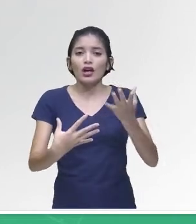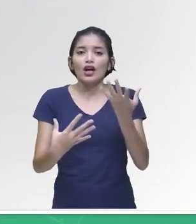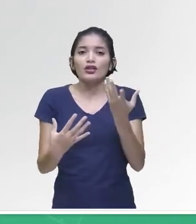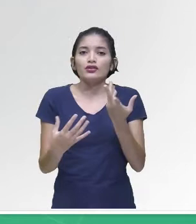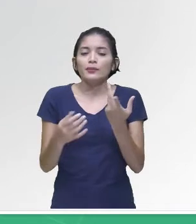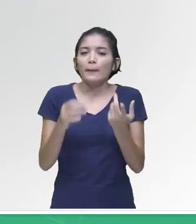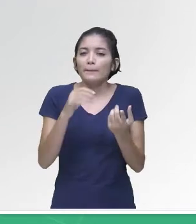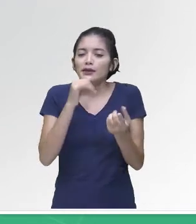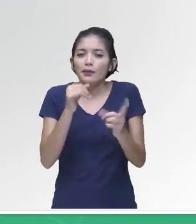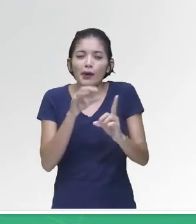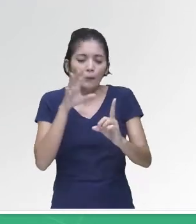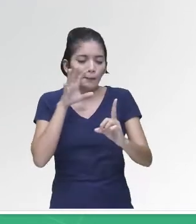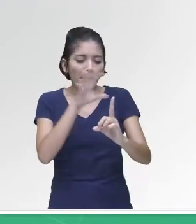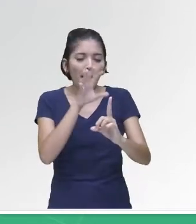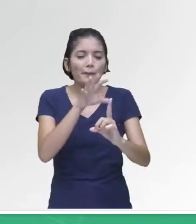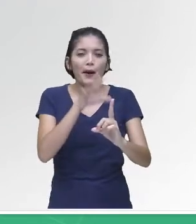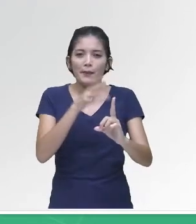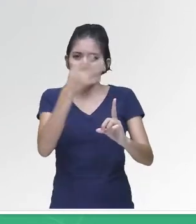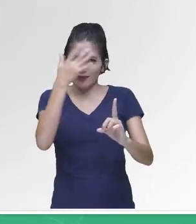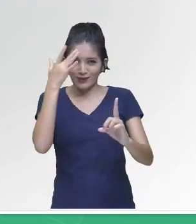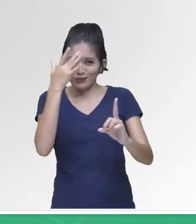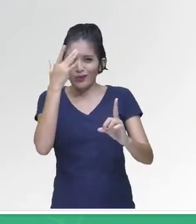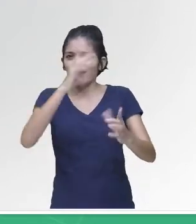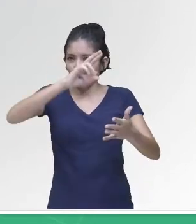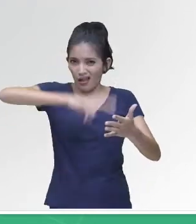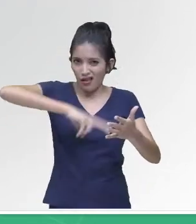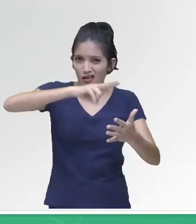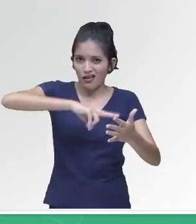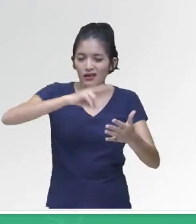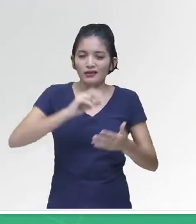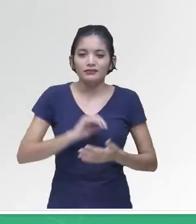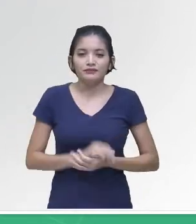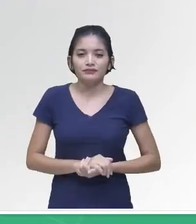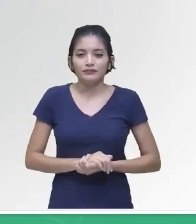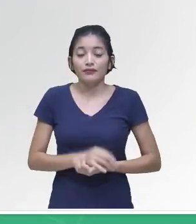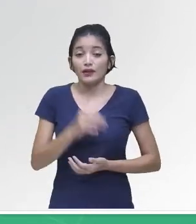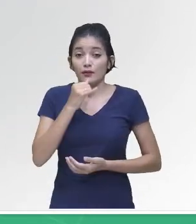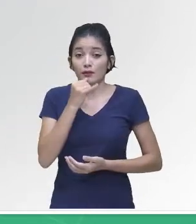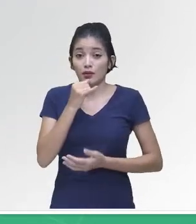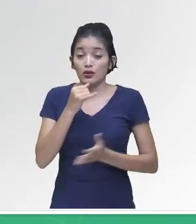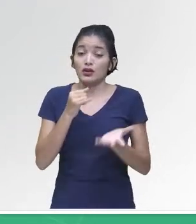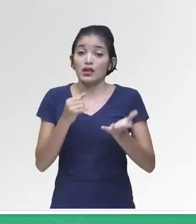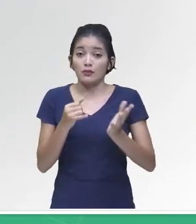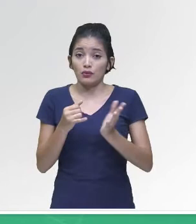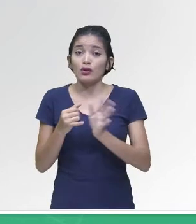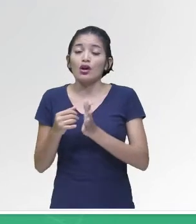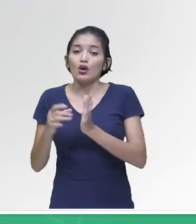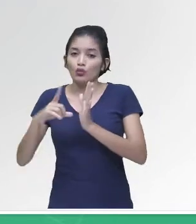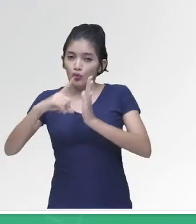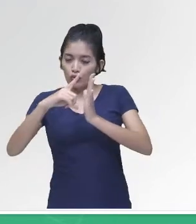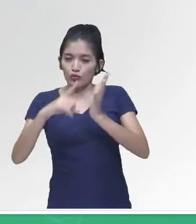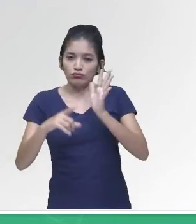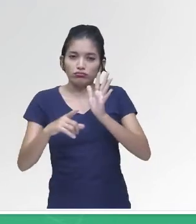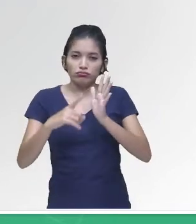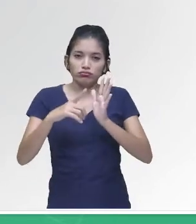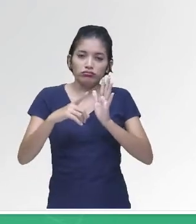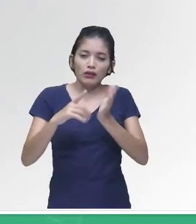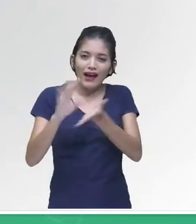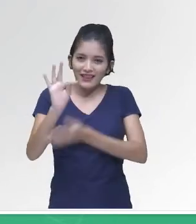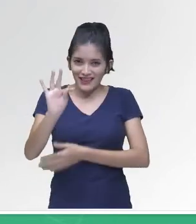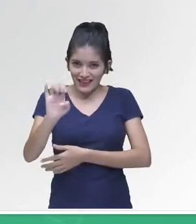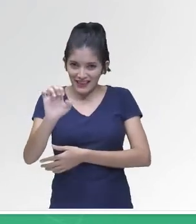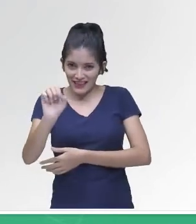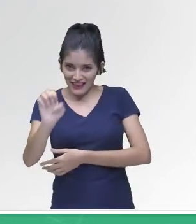convencimento. Então tá, eu tenho lá a minha tese, que é a minha opinião sobre o tema, e eu trago